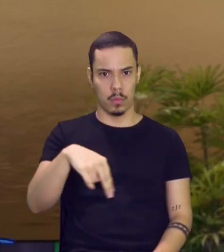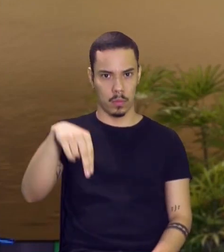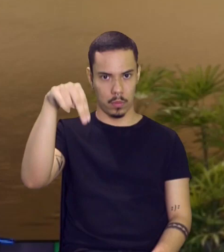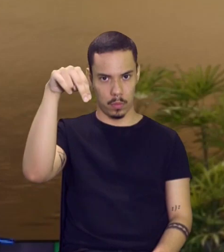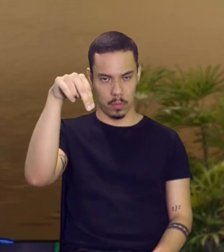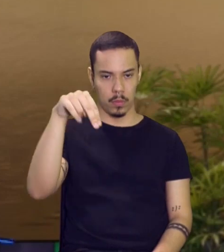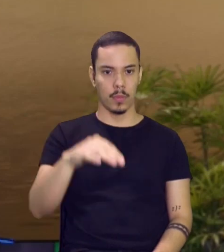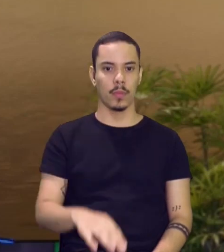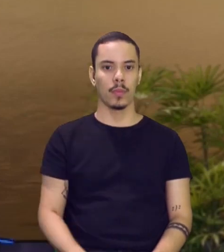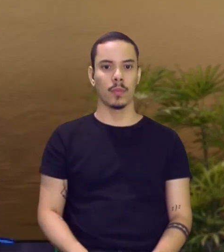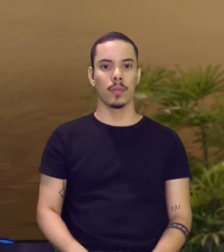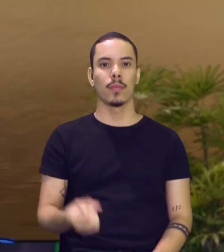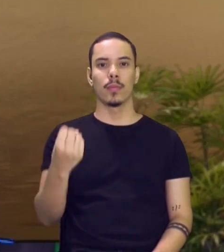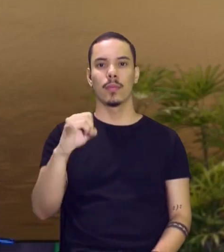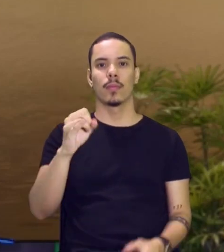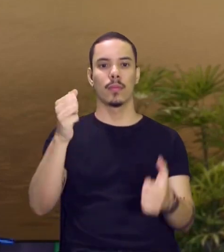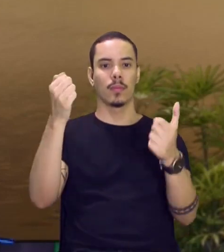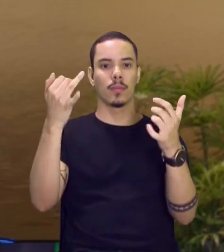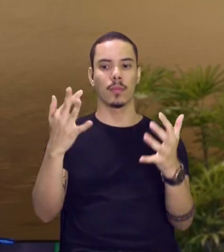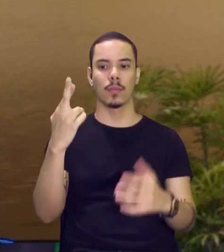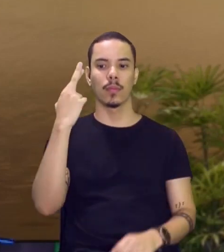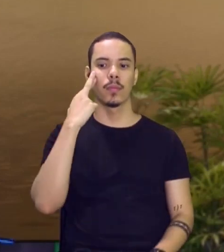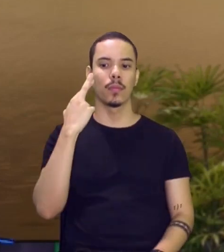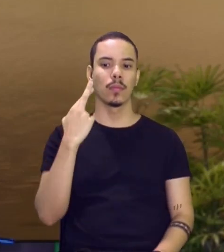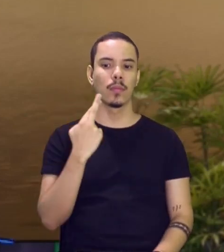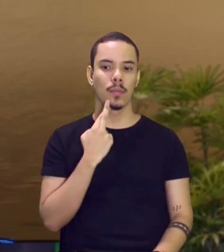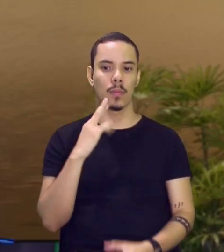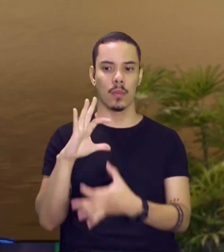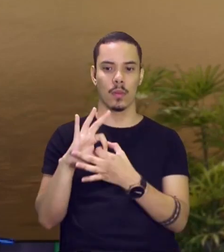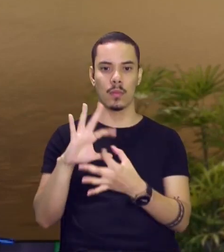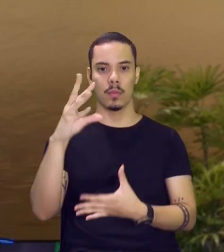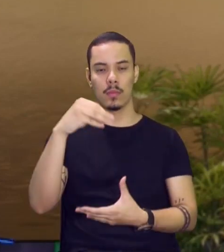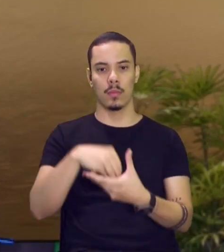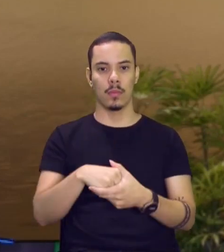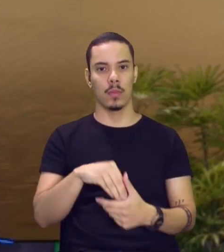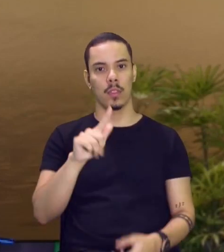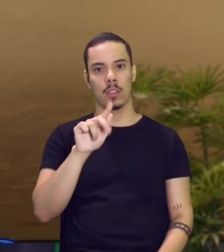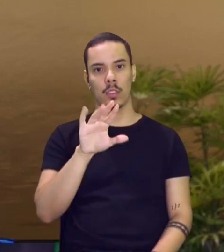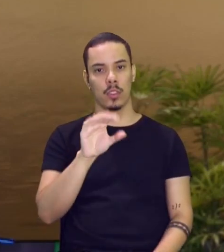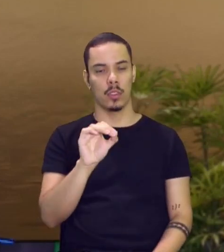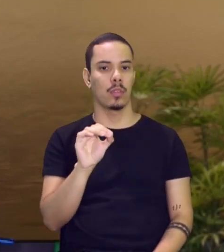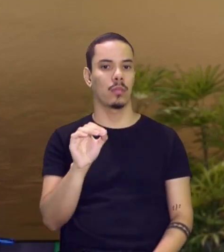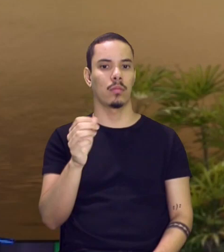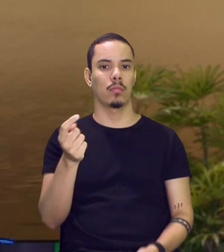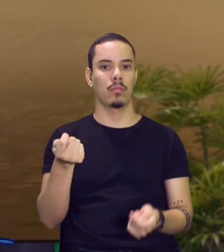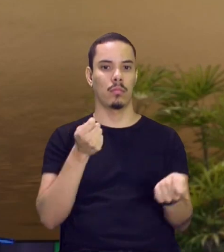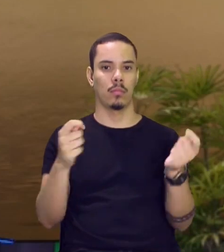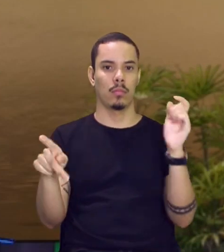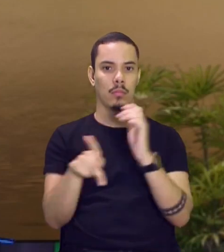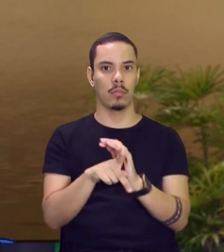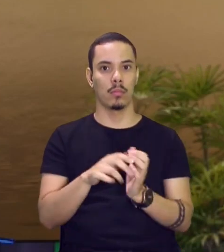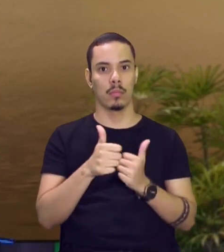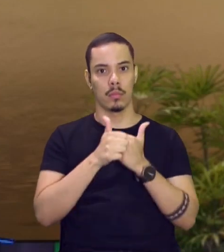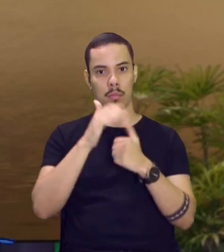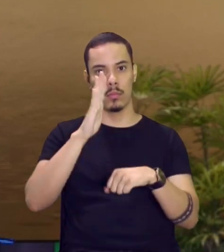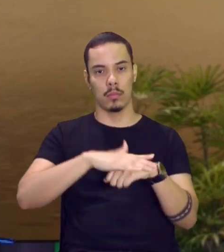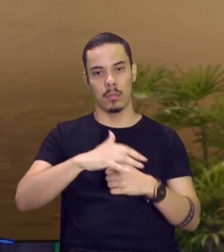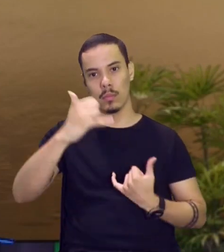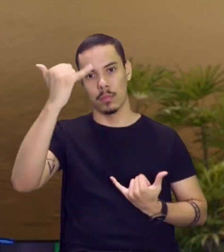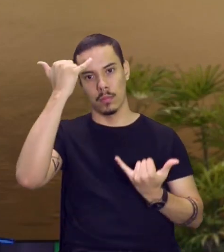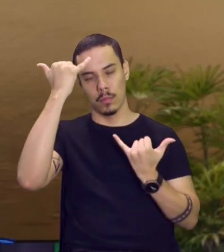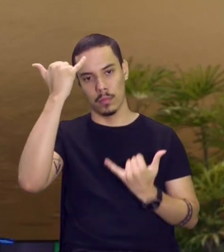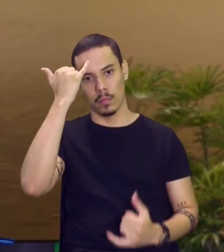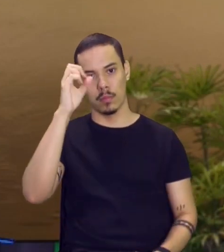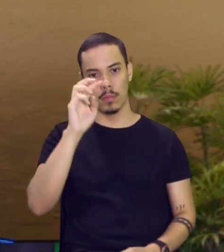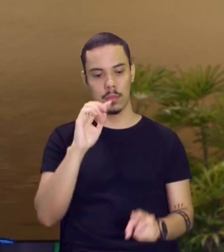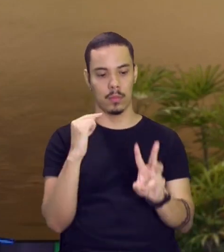Norte. Se eu falo de Rondônia no contexto geoeconômico também do IBGE, que é 3